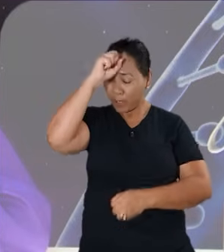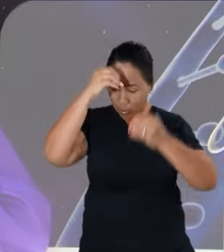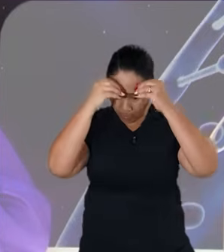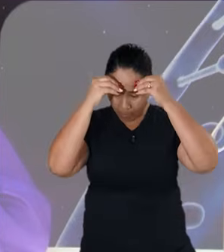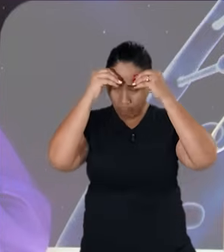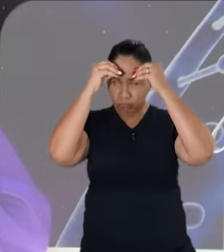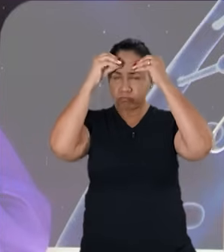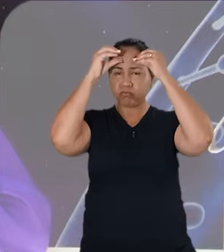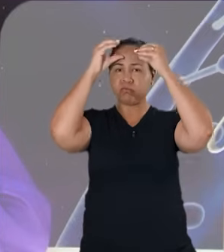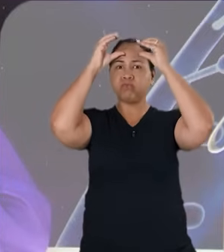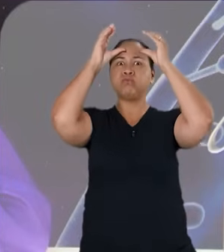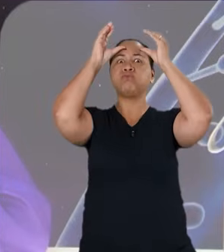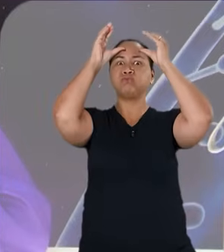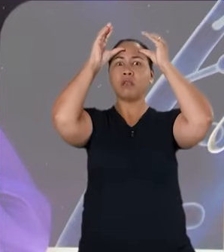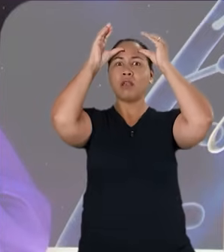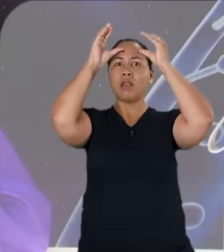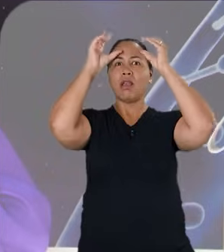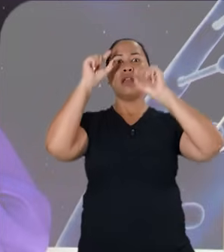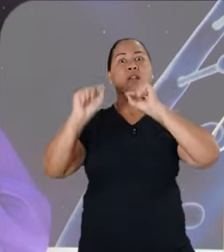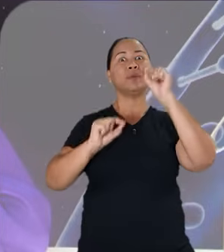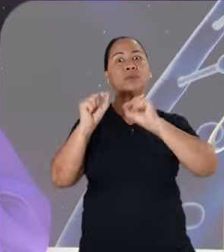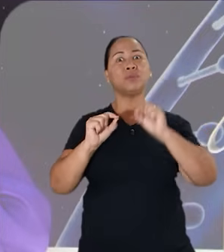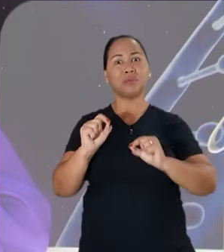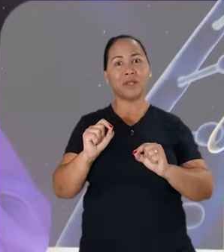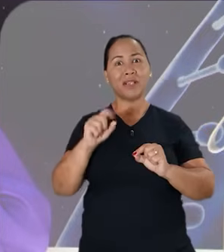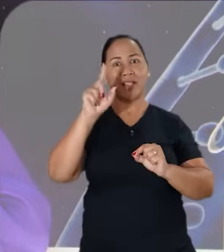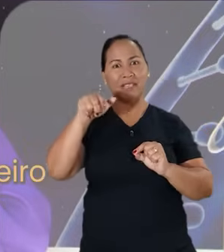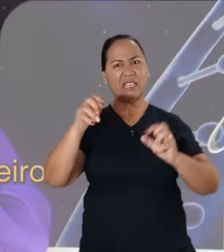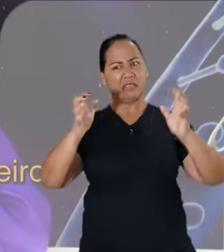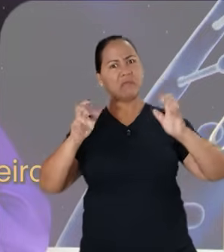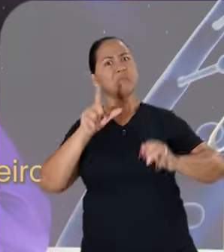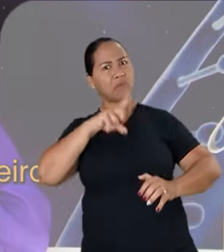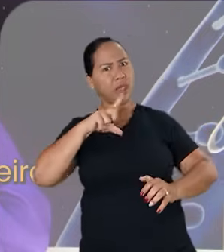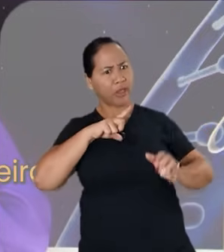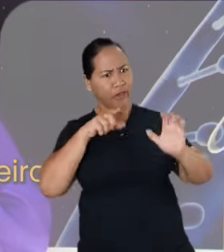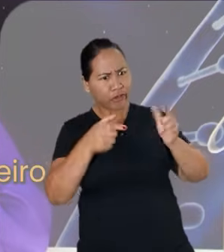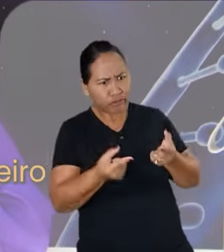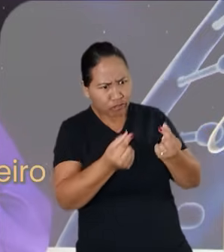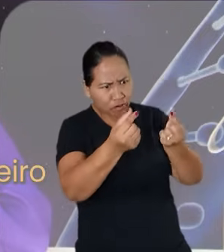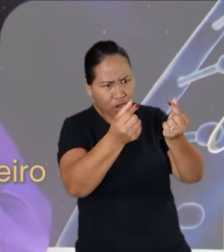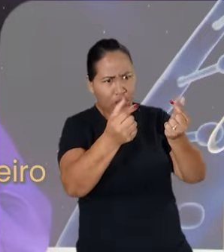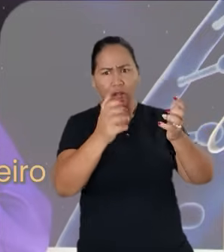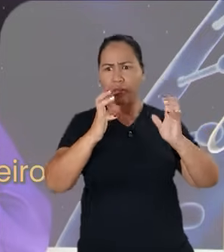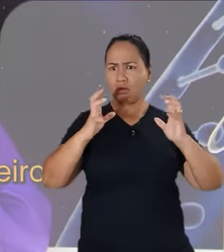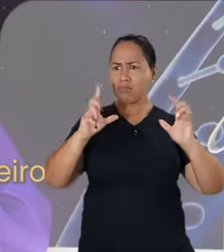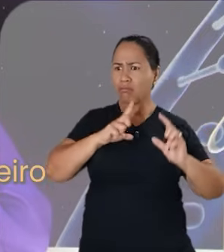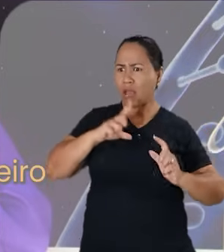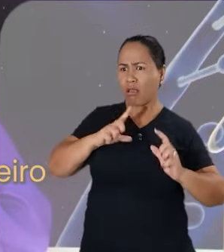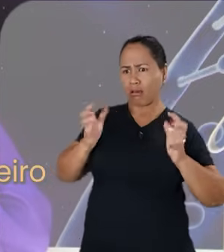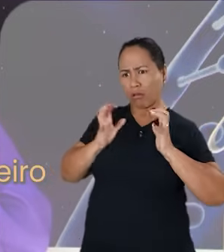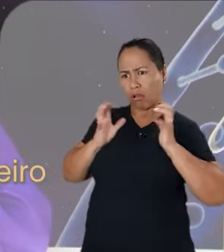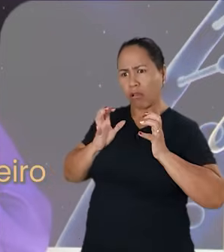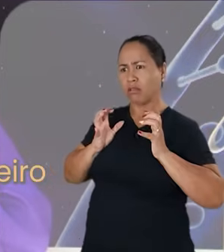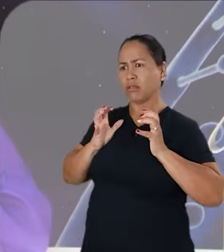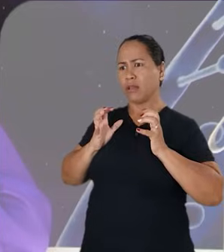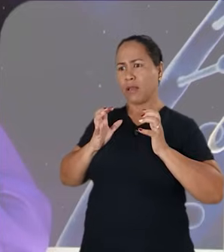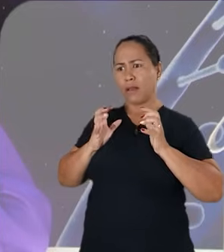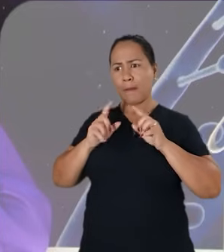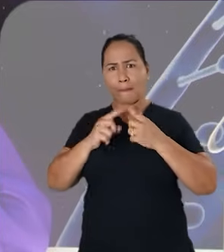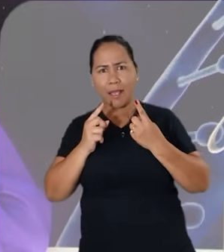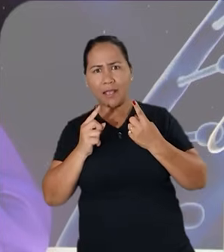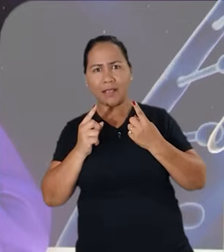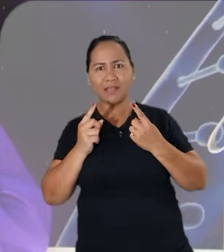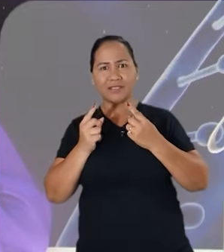Isso é prosperidade. Isso é abundância. E quando você compreender que o dinheiro está ali, que a prosperidade está ali,